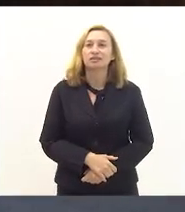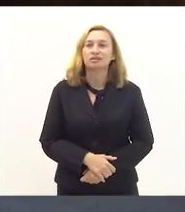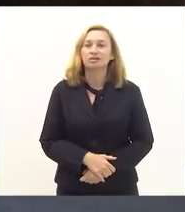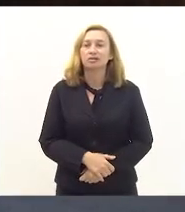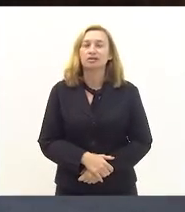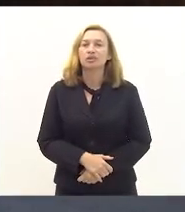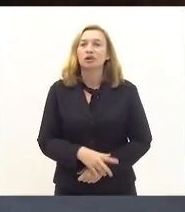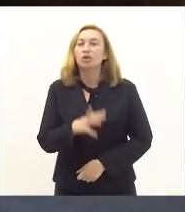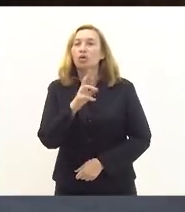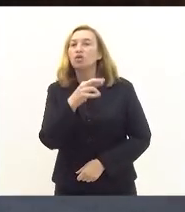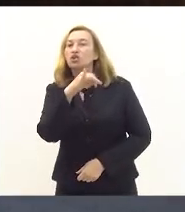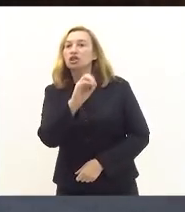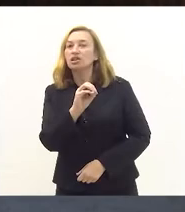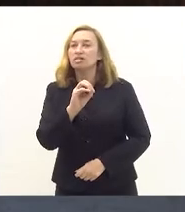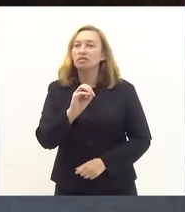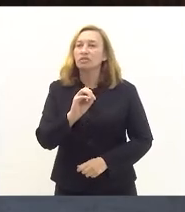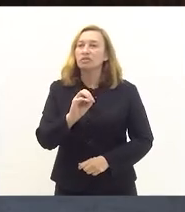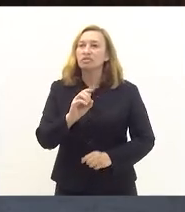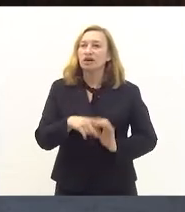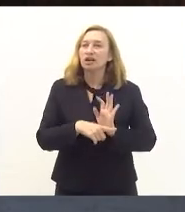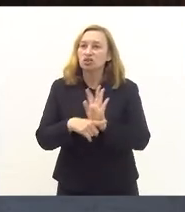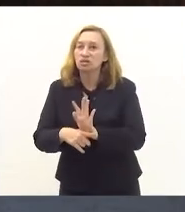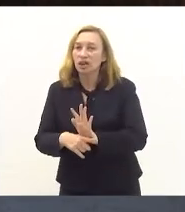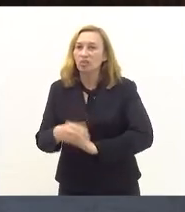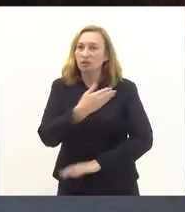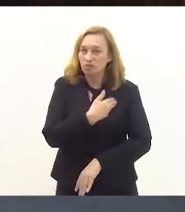O Rodrigo vai recuperar quando for governador.